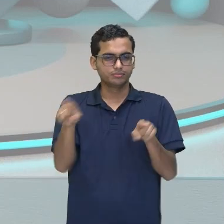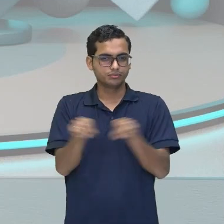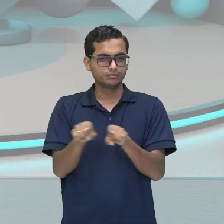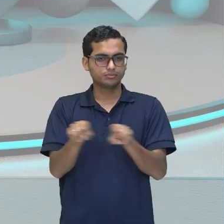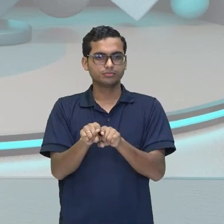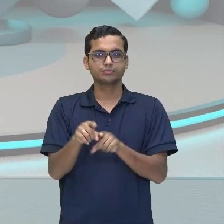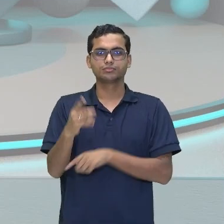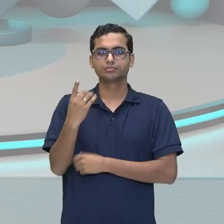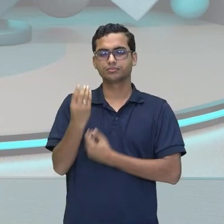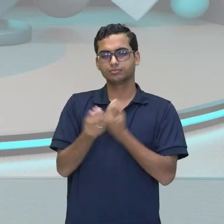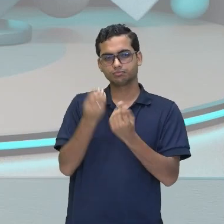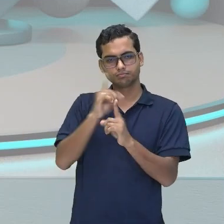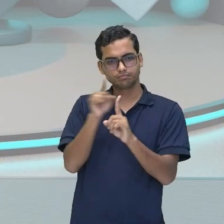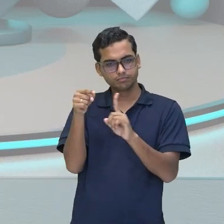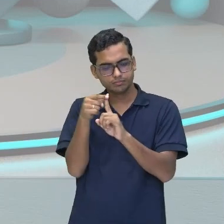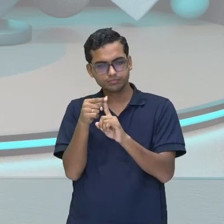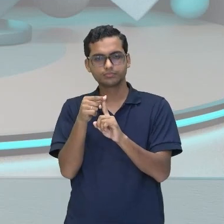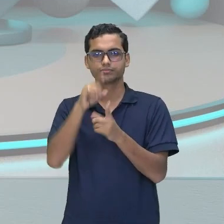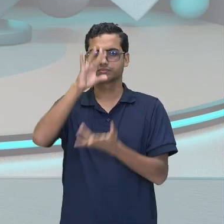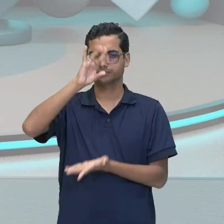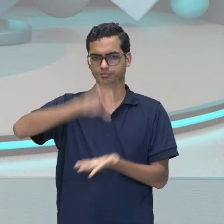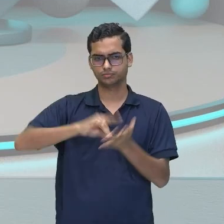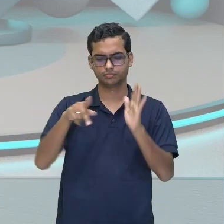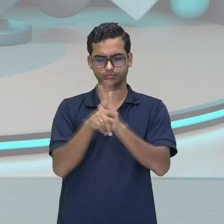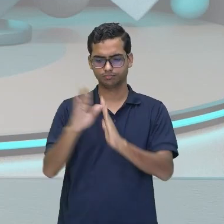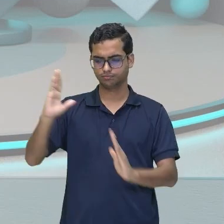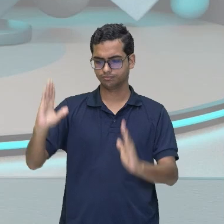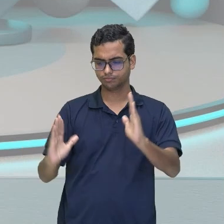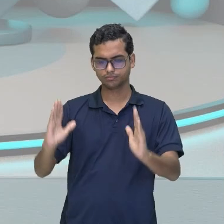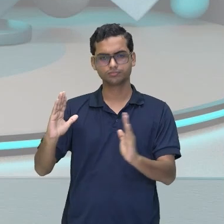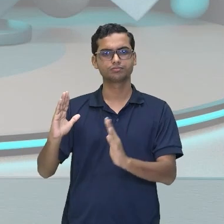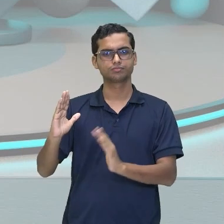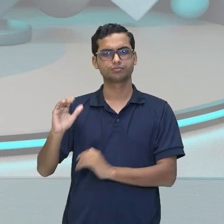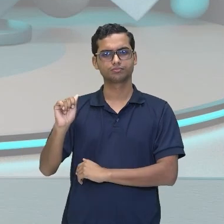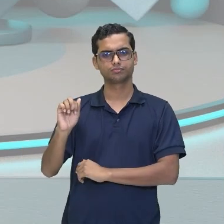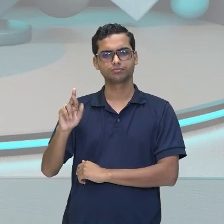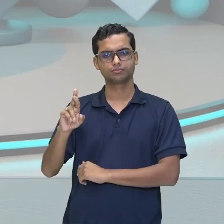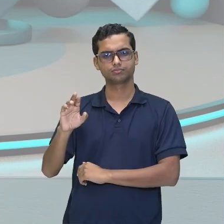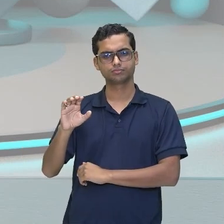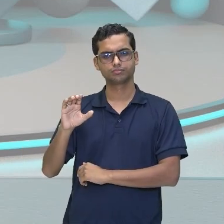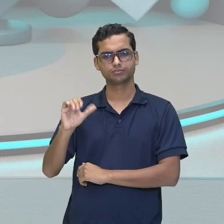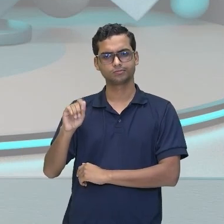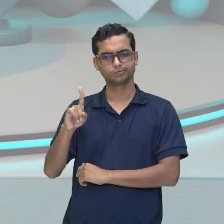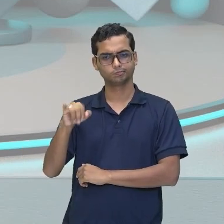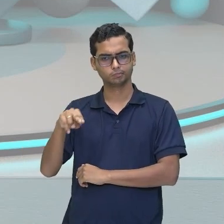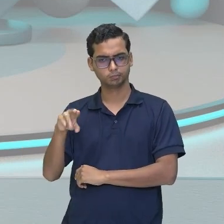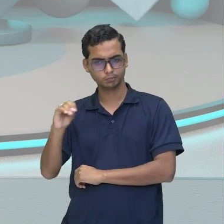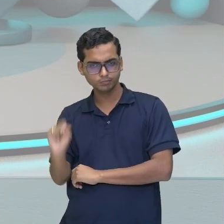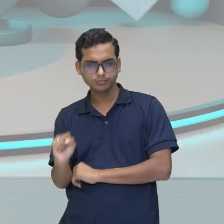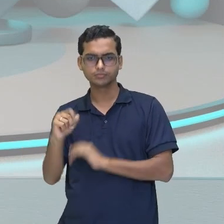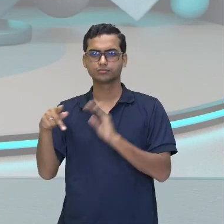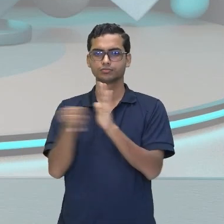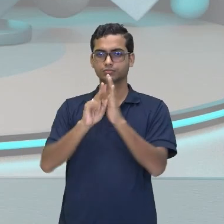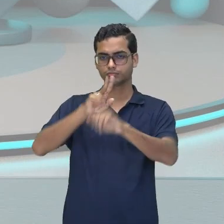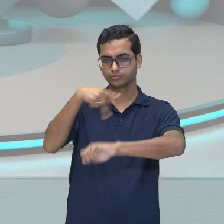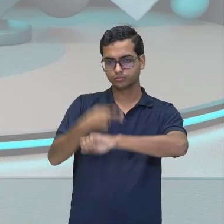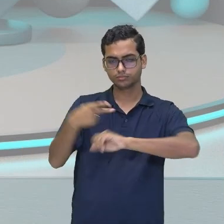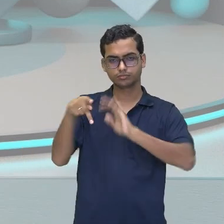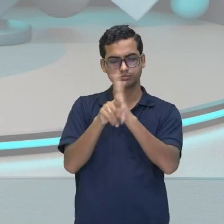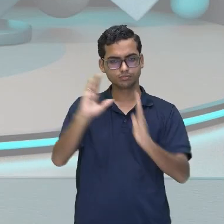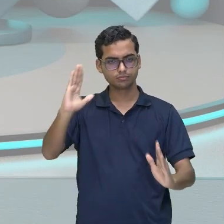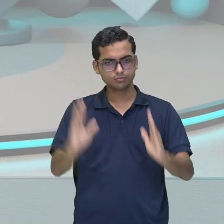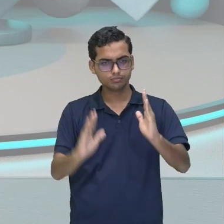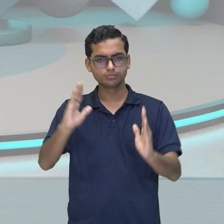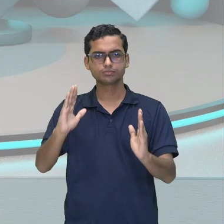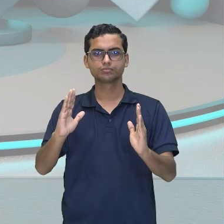Então, o período do arcadismo vem depois do período barroco e está afastando cada vez mais